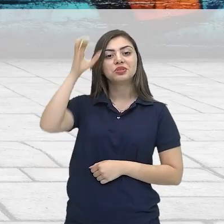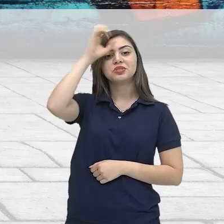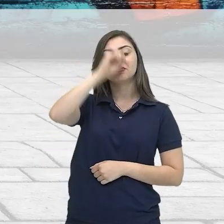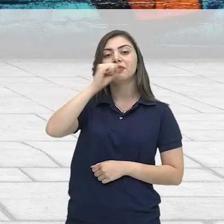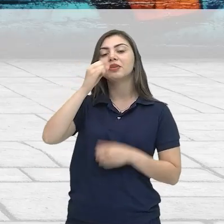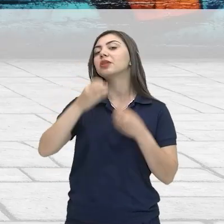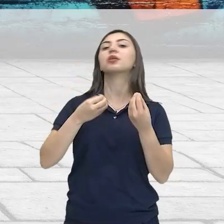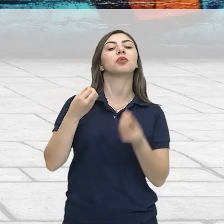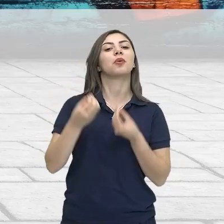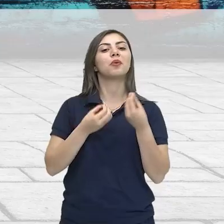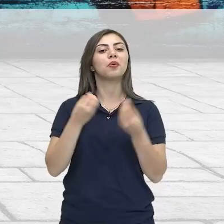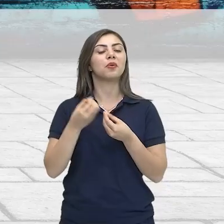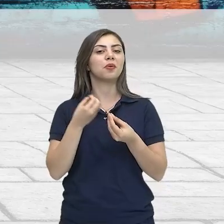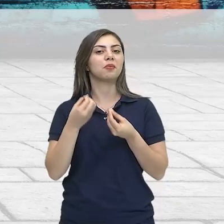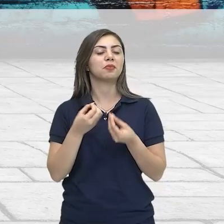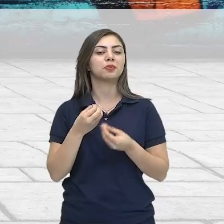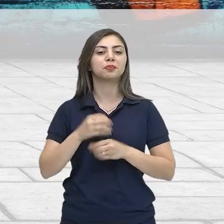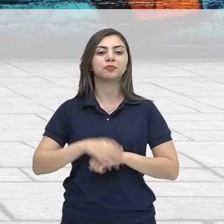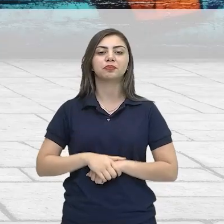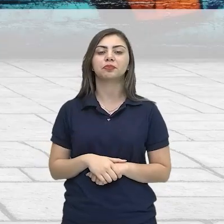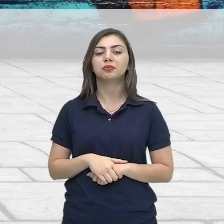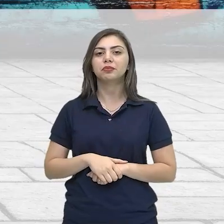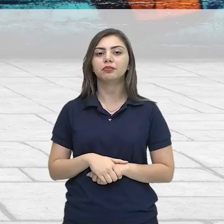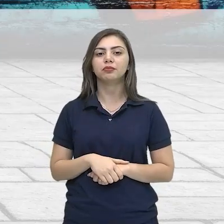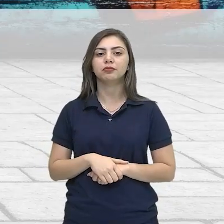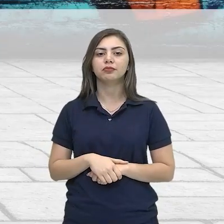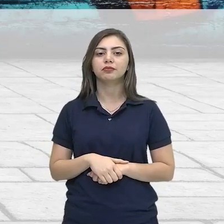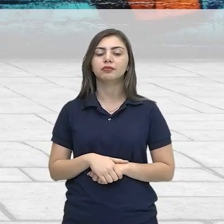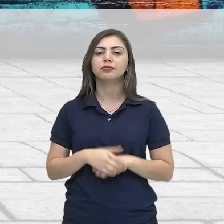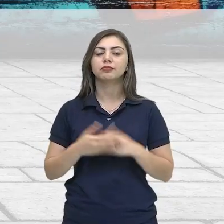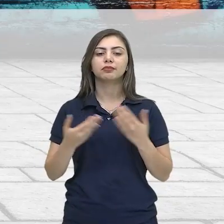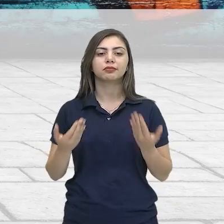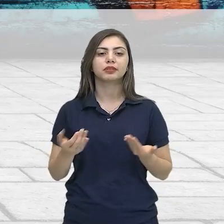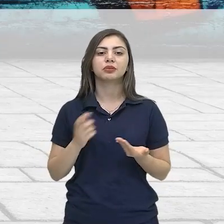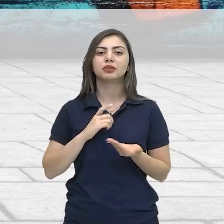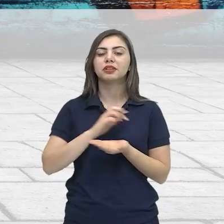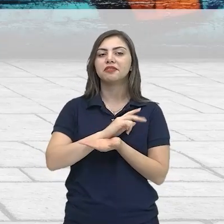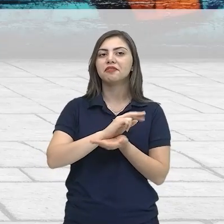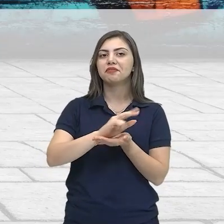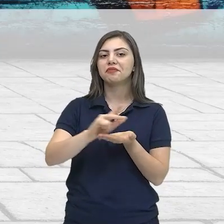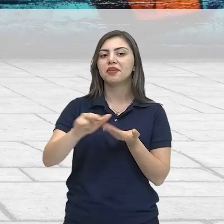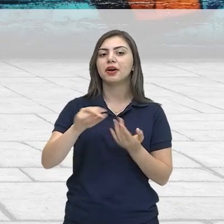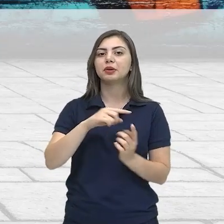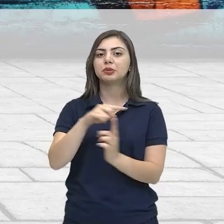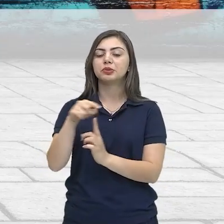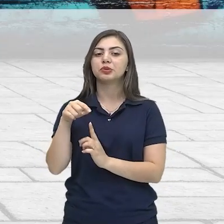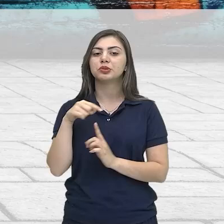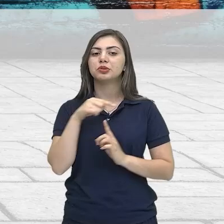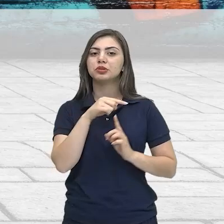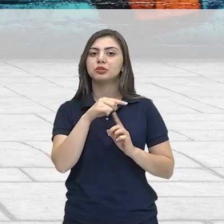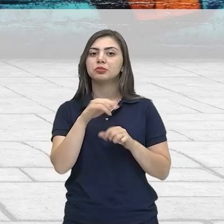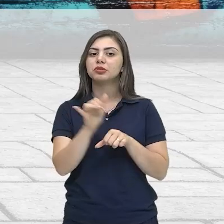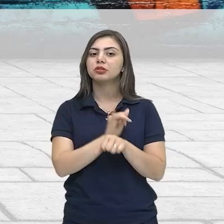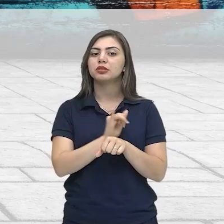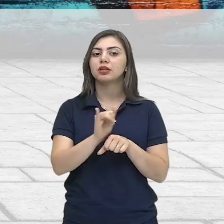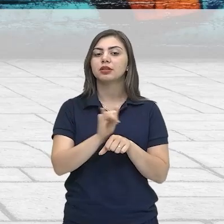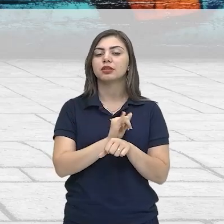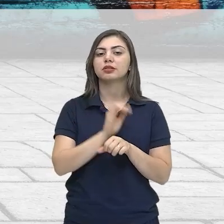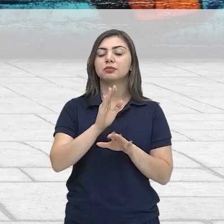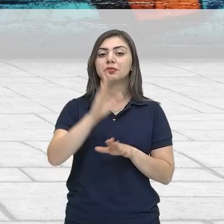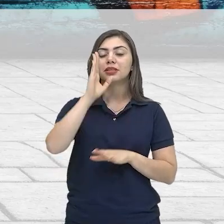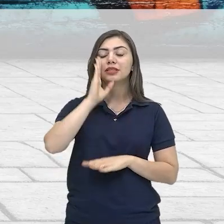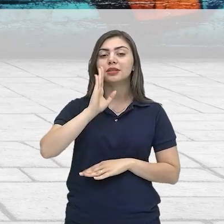Rock. O Top Rock em si tem várias dinâmicas diferentes, mas a principal e a